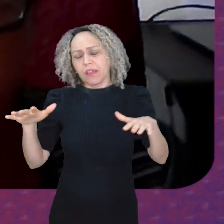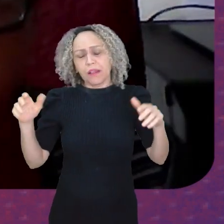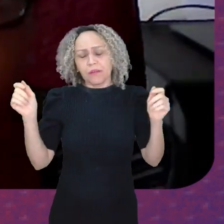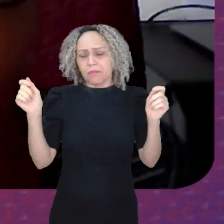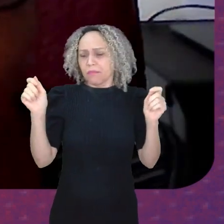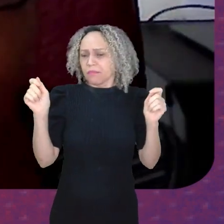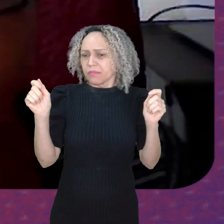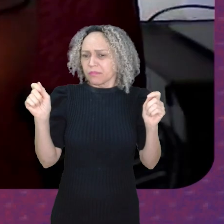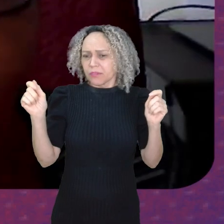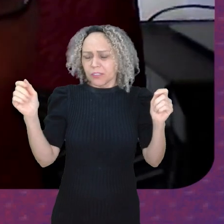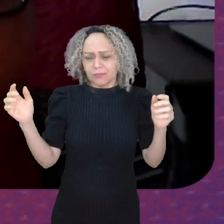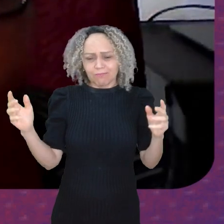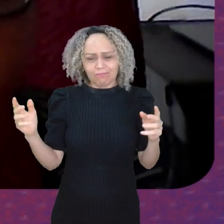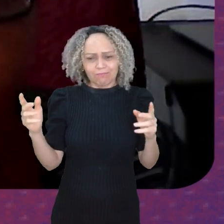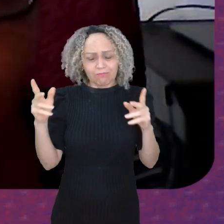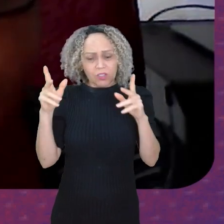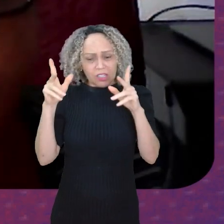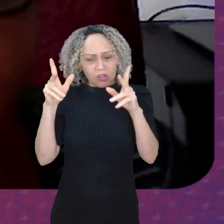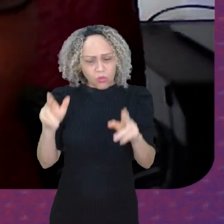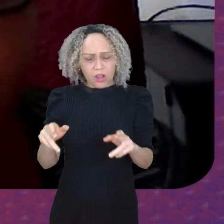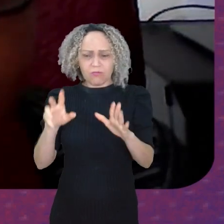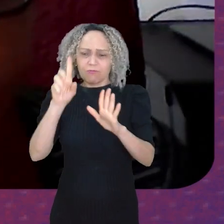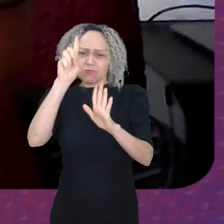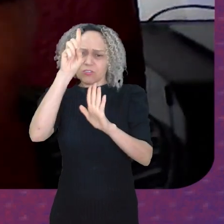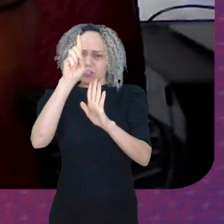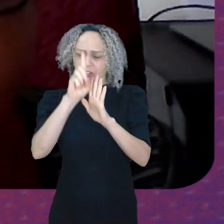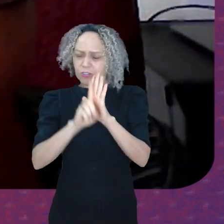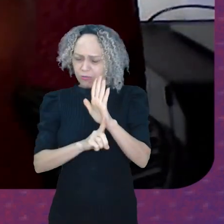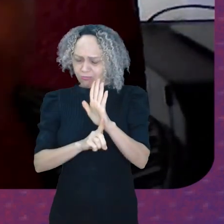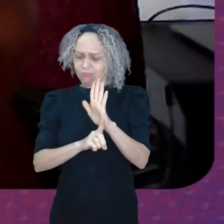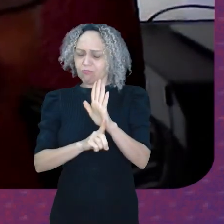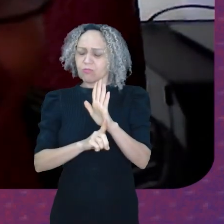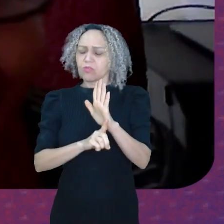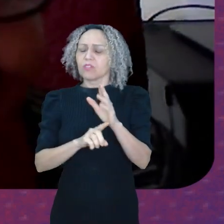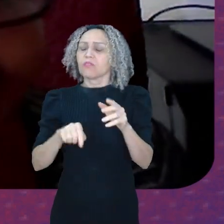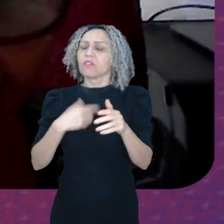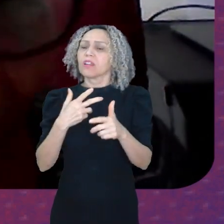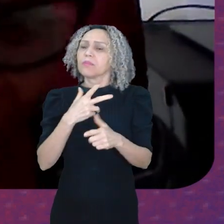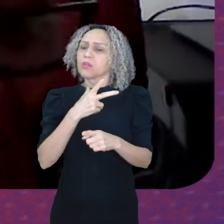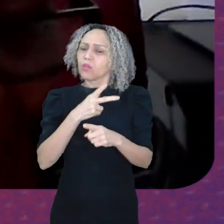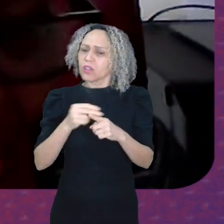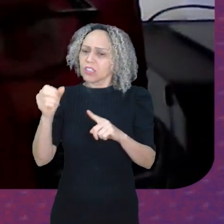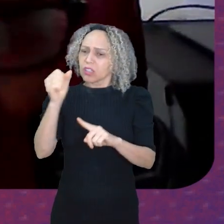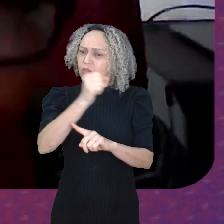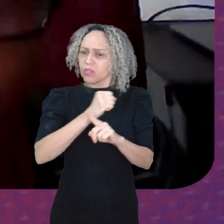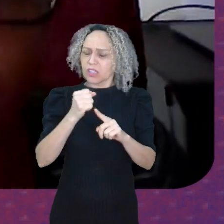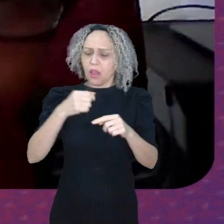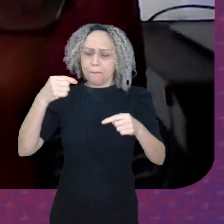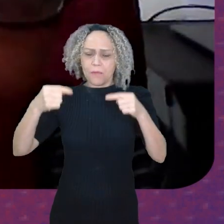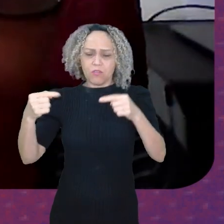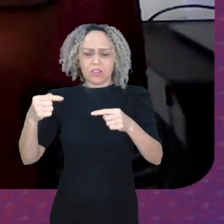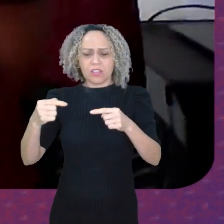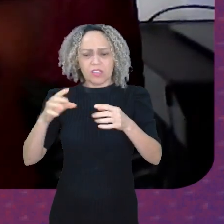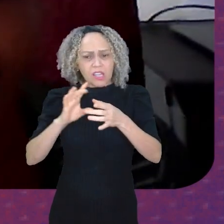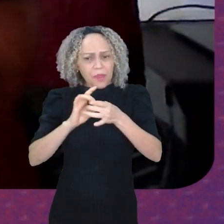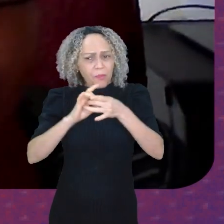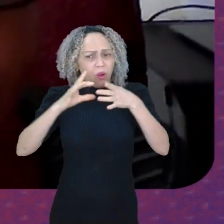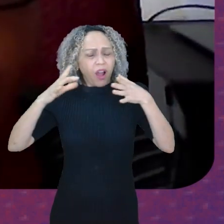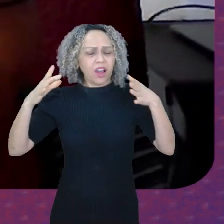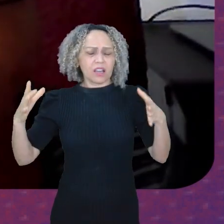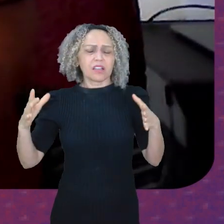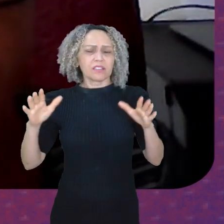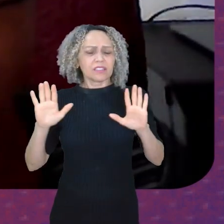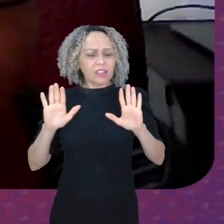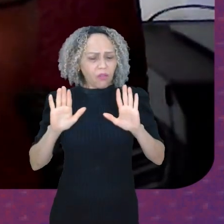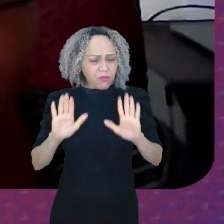direitos, como quando falamos de conquista social, política e democrática. Então, vamos pôr a cabeça